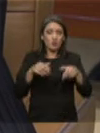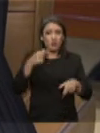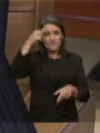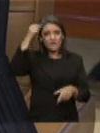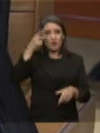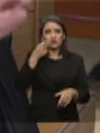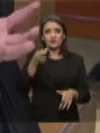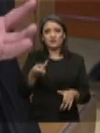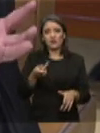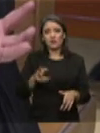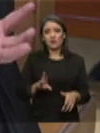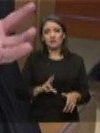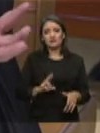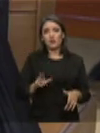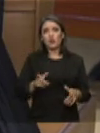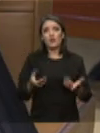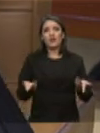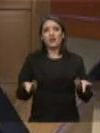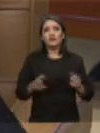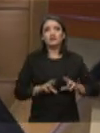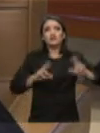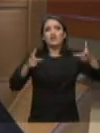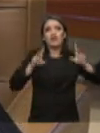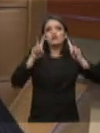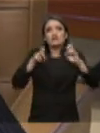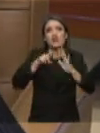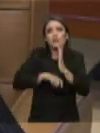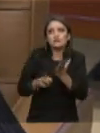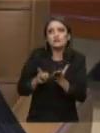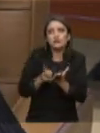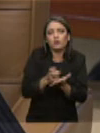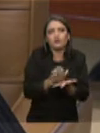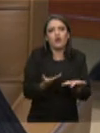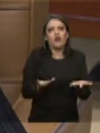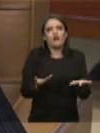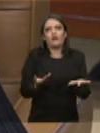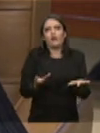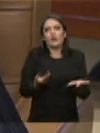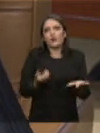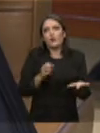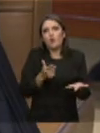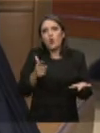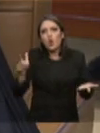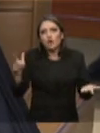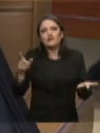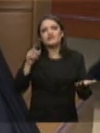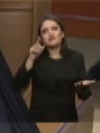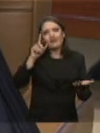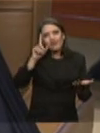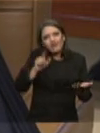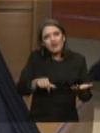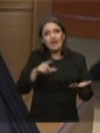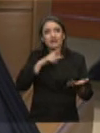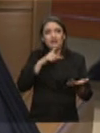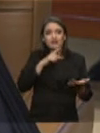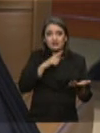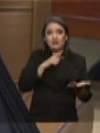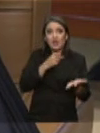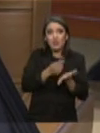difere da matéria tributária ou de outras matérias de trato continuado. Eu só gostaria de lembrar